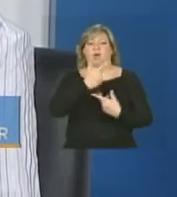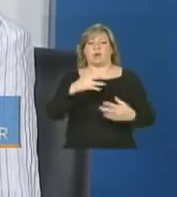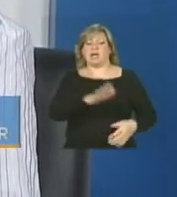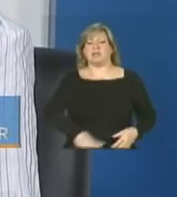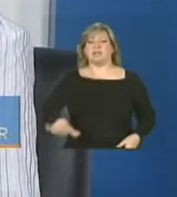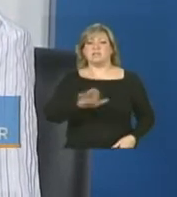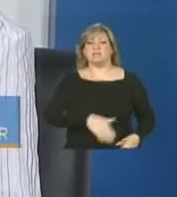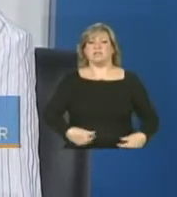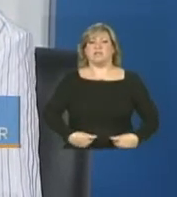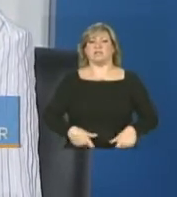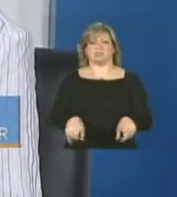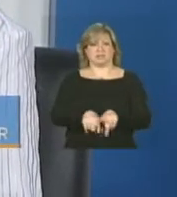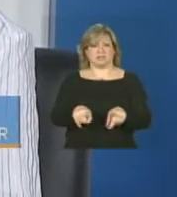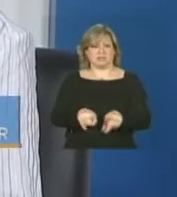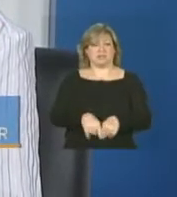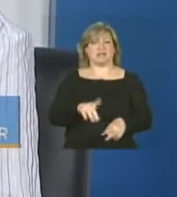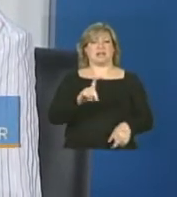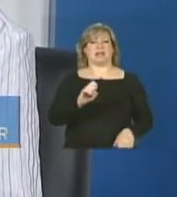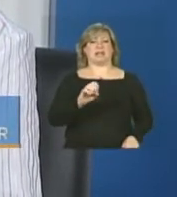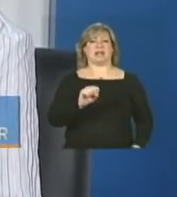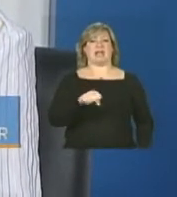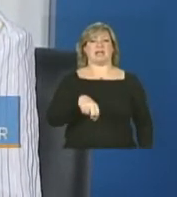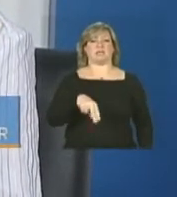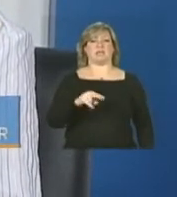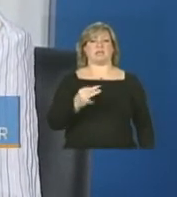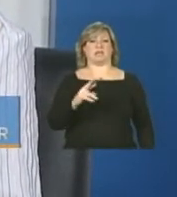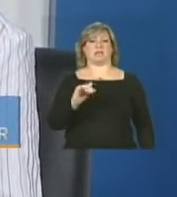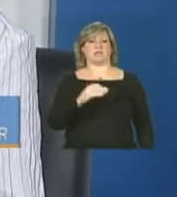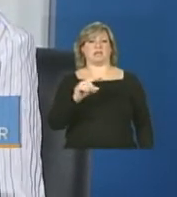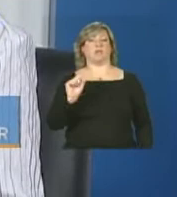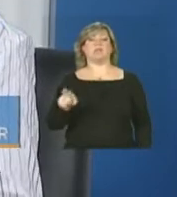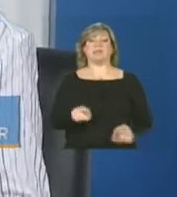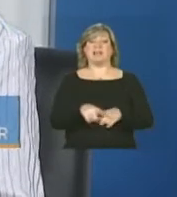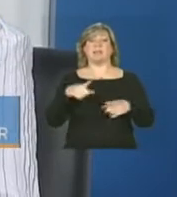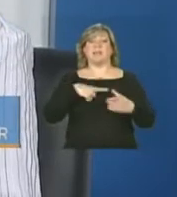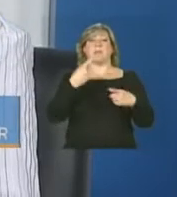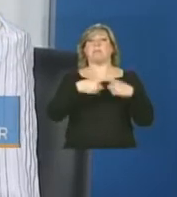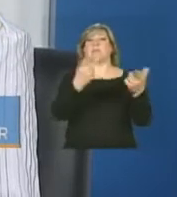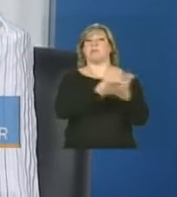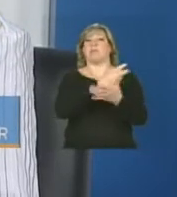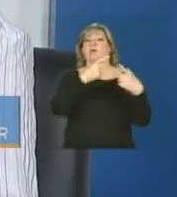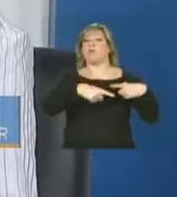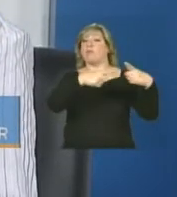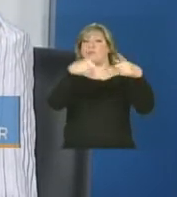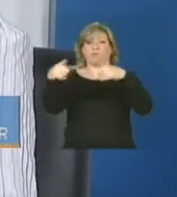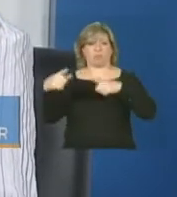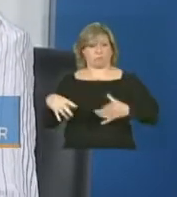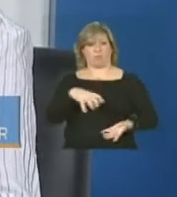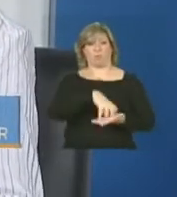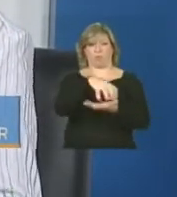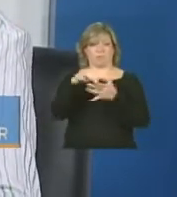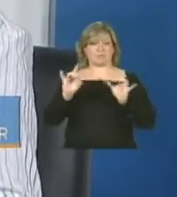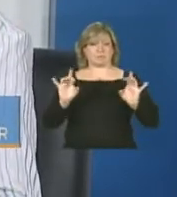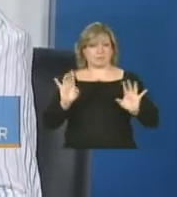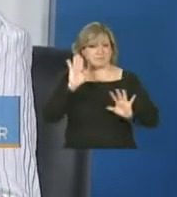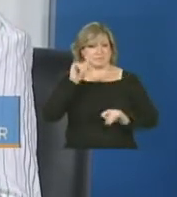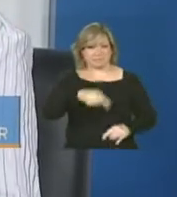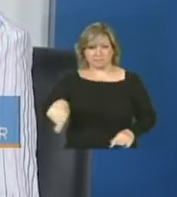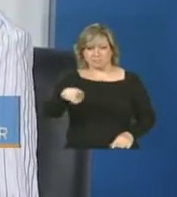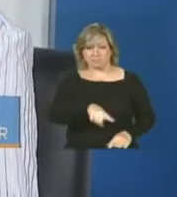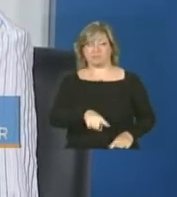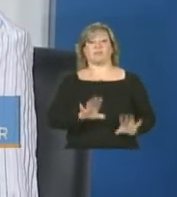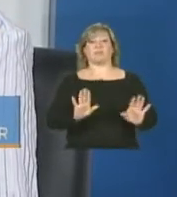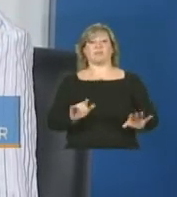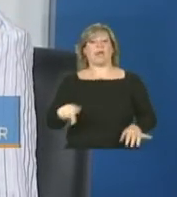infantil, ainda há, né? Focos regionais, né? E em comunidades específicas. O